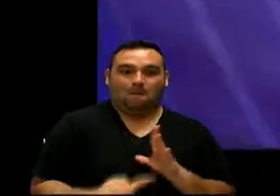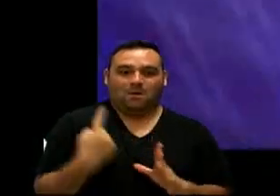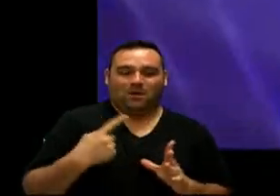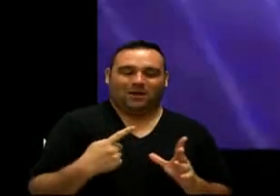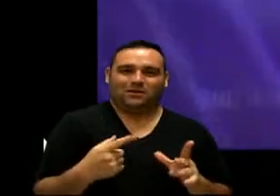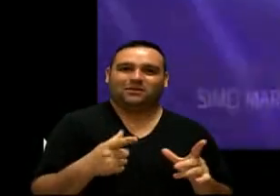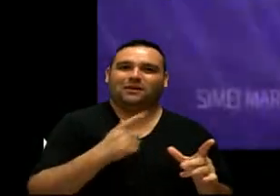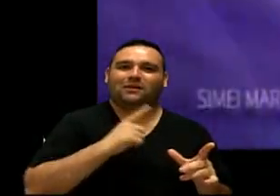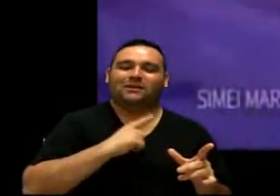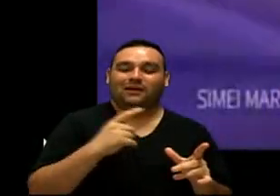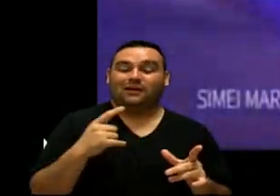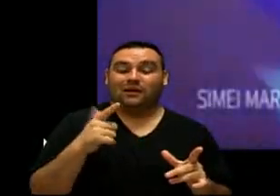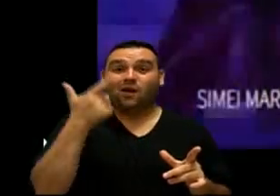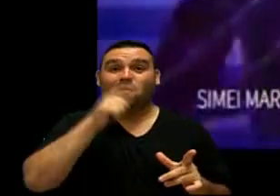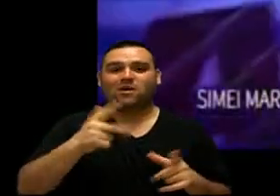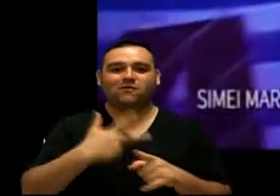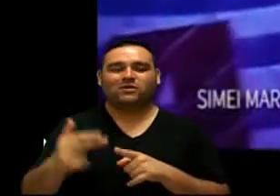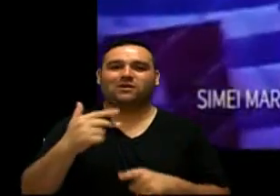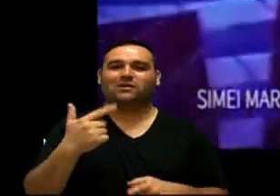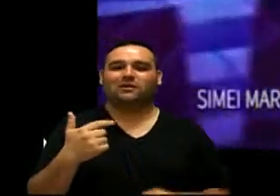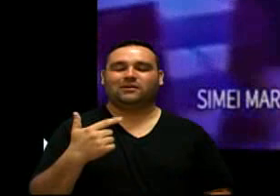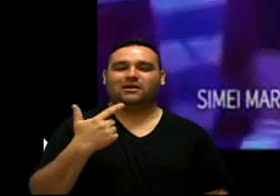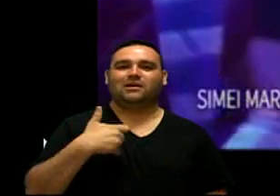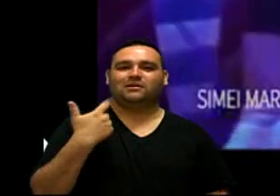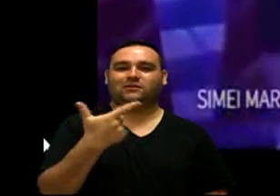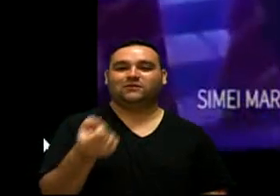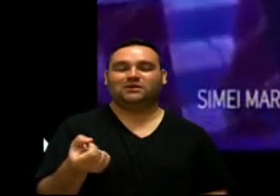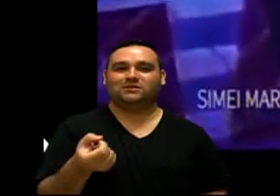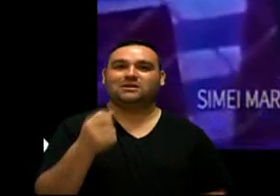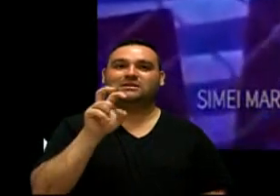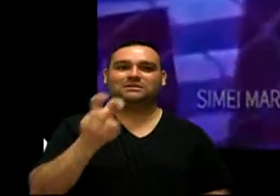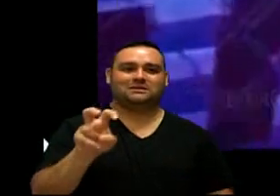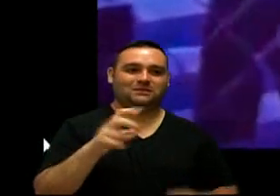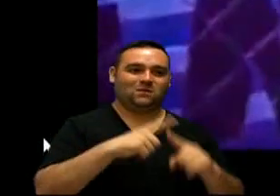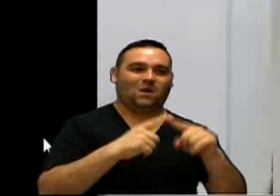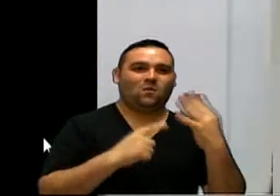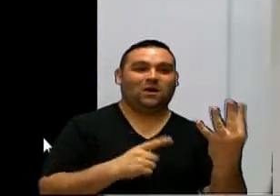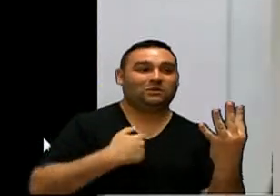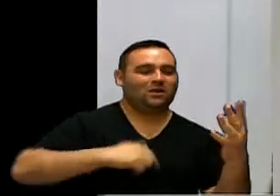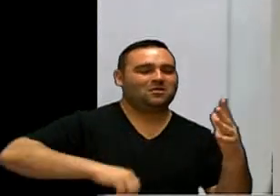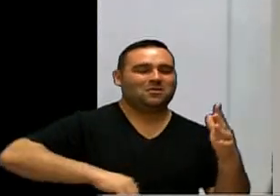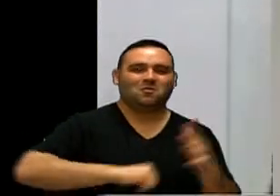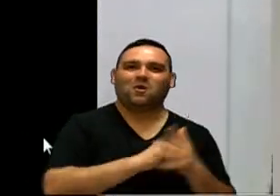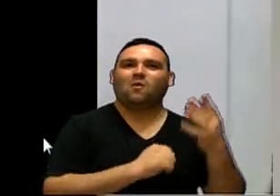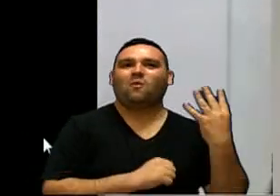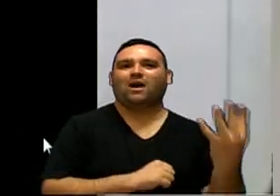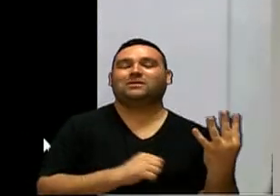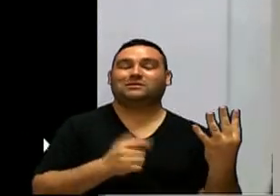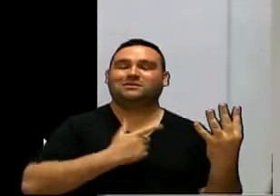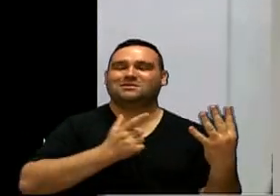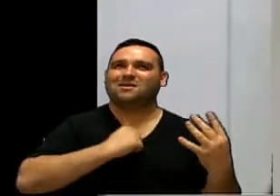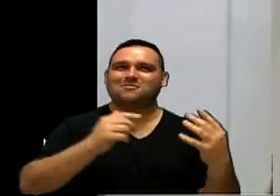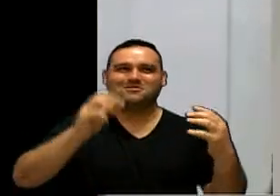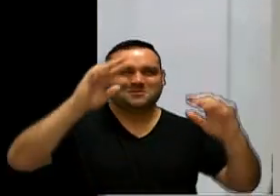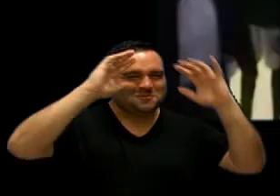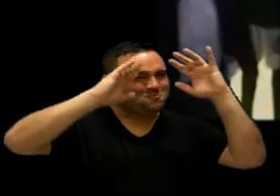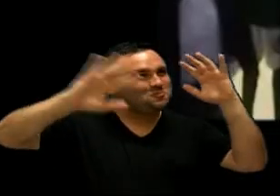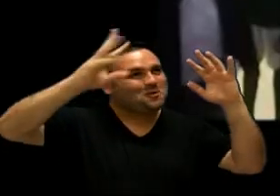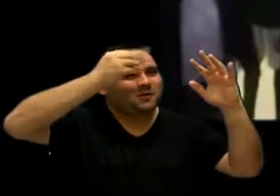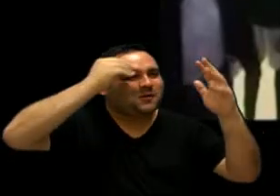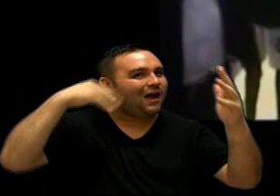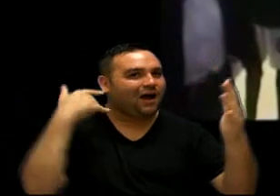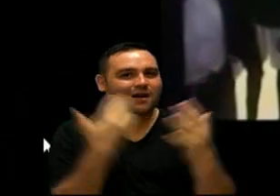título foi aos 20. Com 5-4, partida final, fazendo 4 gols. É um sonho mágico que, para mim, perdura até